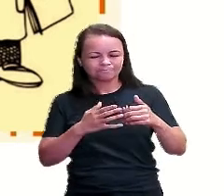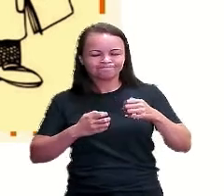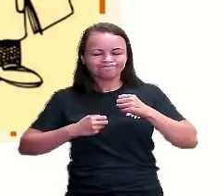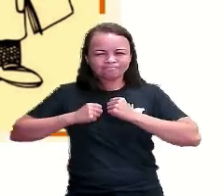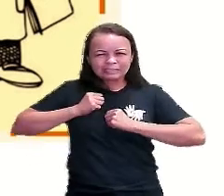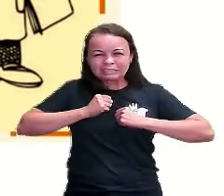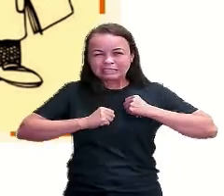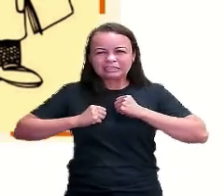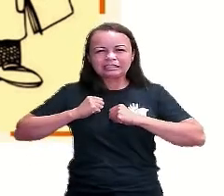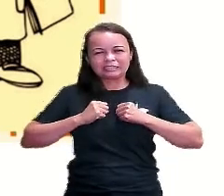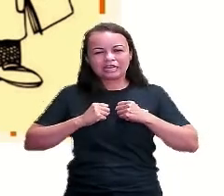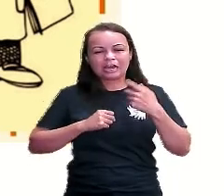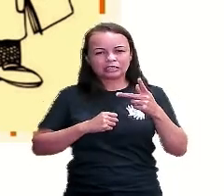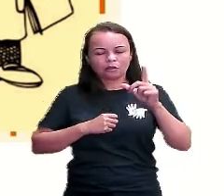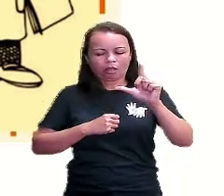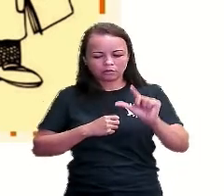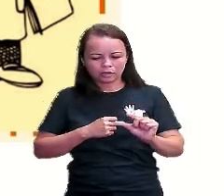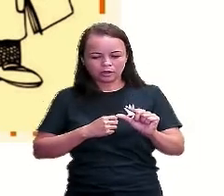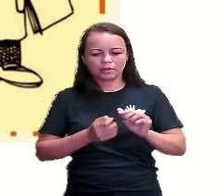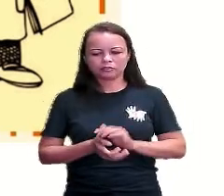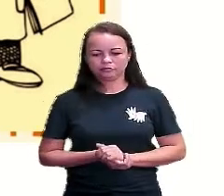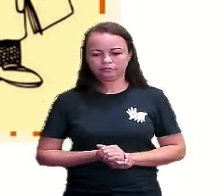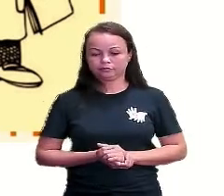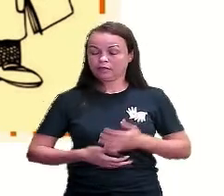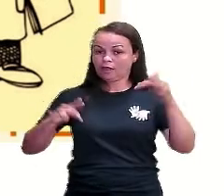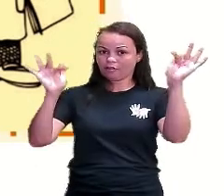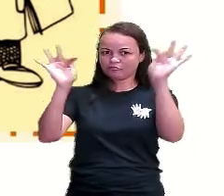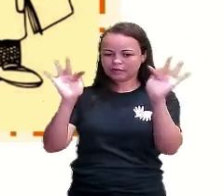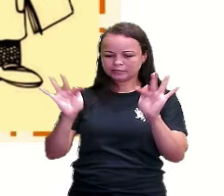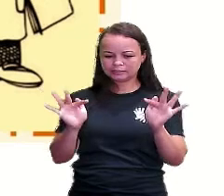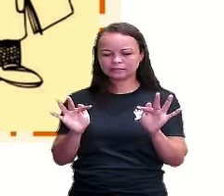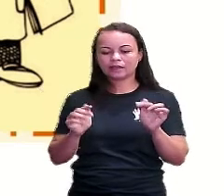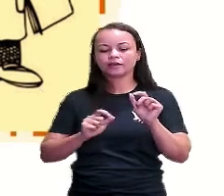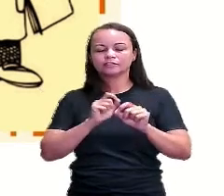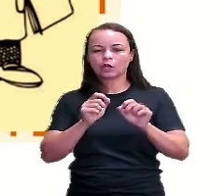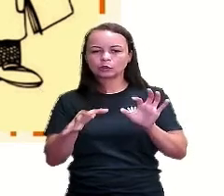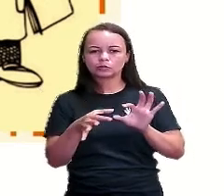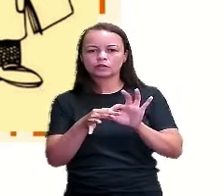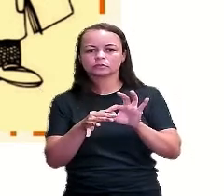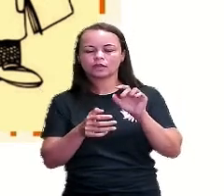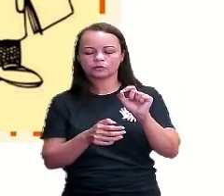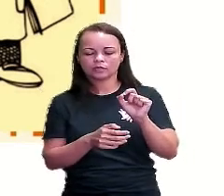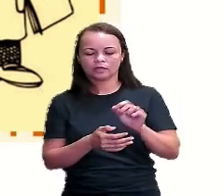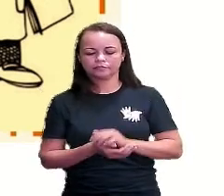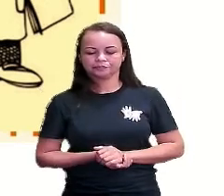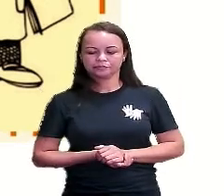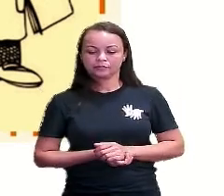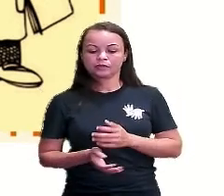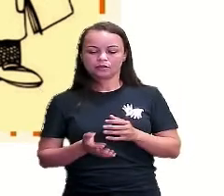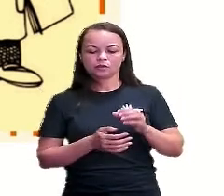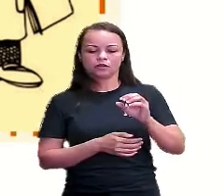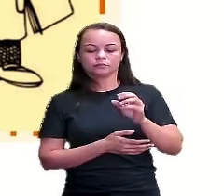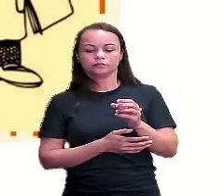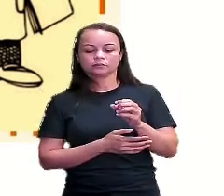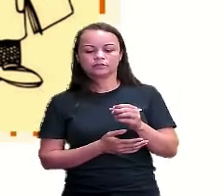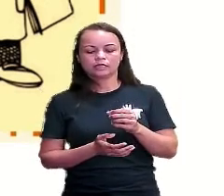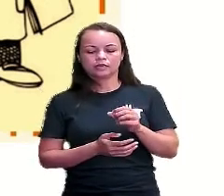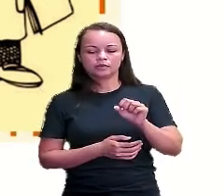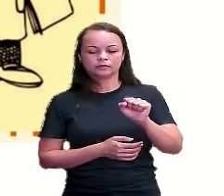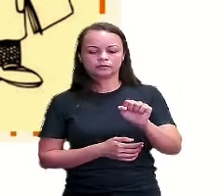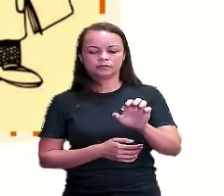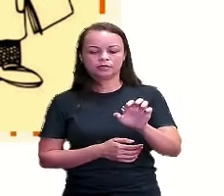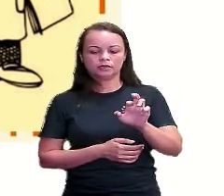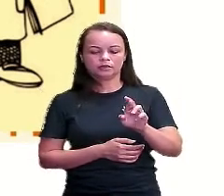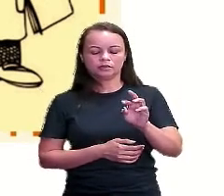colaborar muito para essa condição. A felicidade está intimamente associada ao quê? A uma oferta generosa de